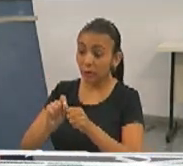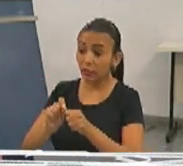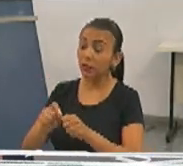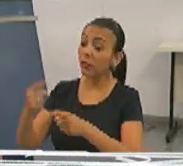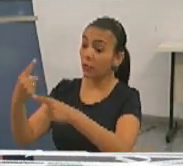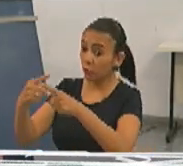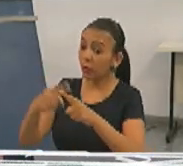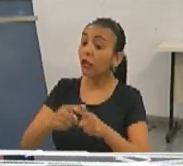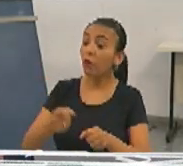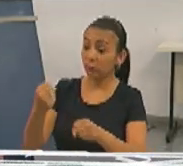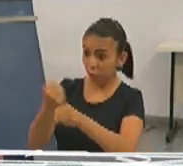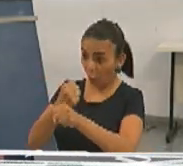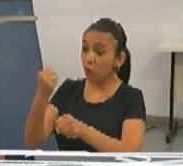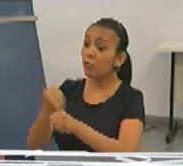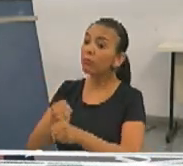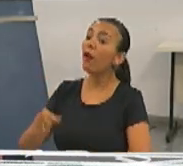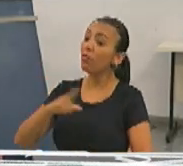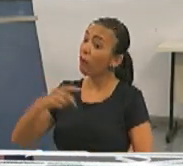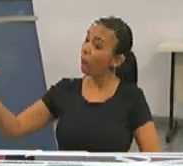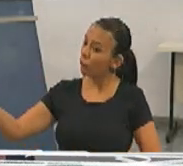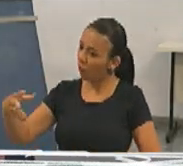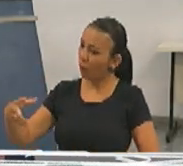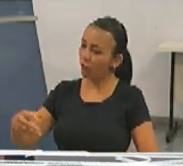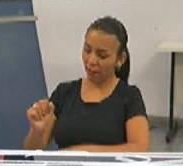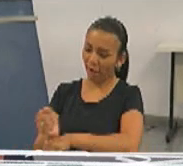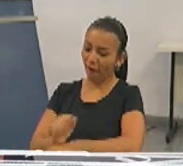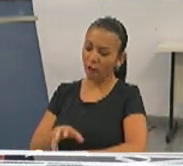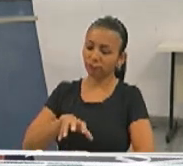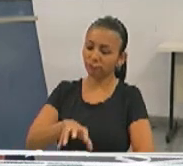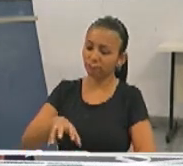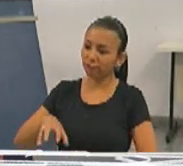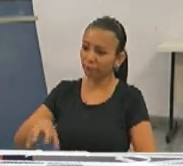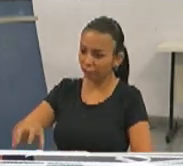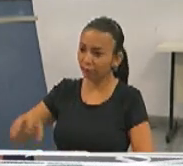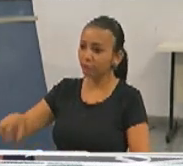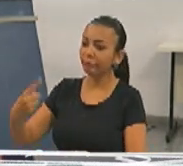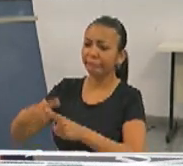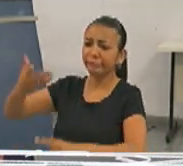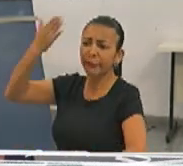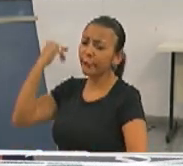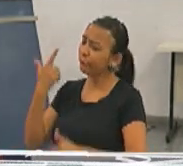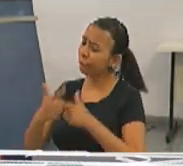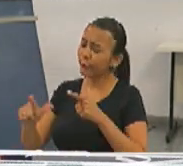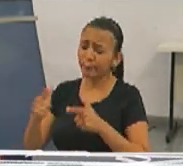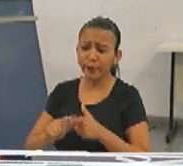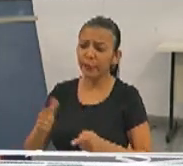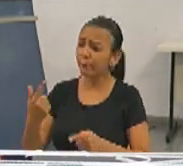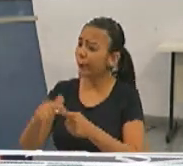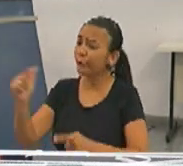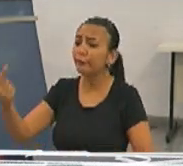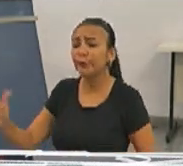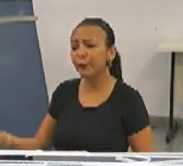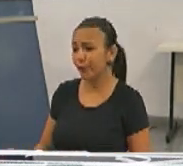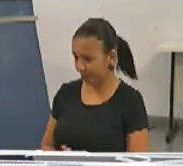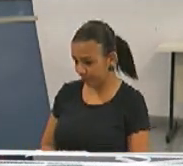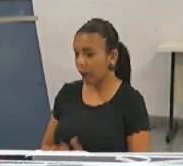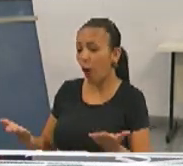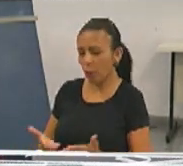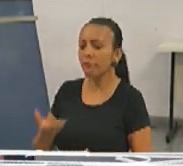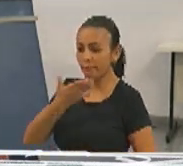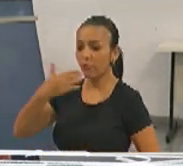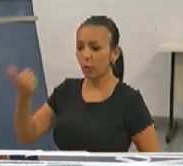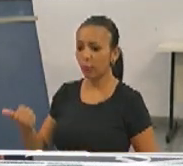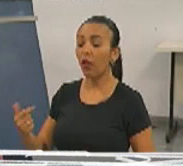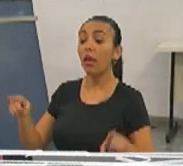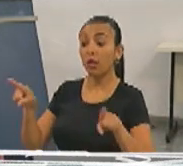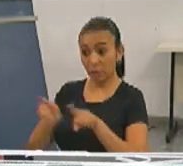por parte desta obra, temos um novo estacionamento que era um problema para profissionais e pacientes devido à falta de vagas. Devido a